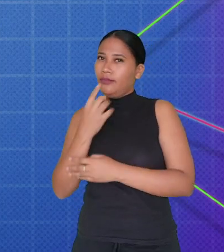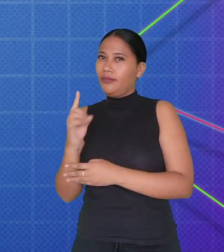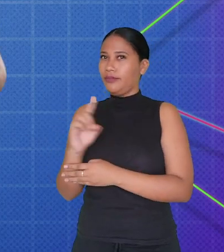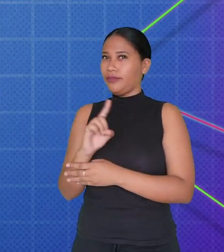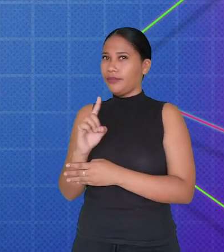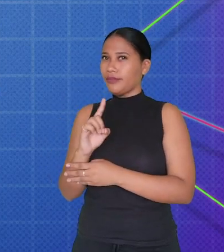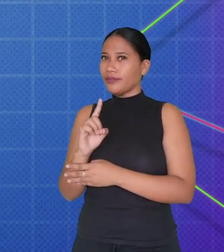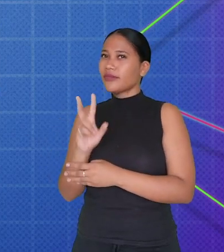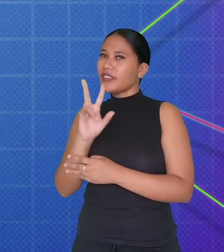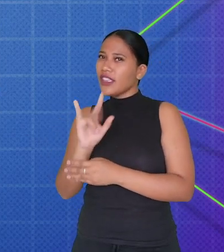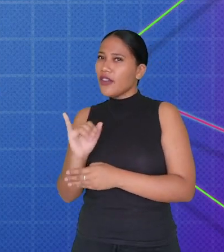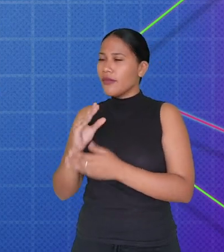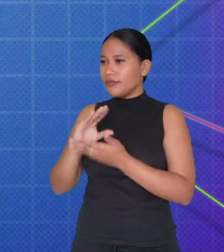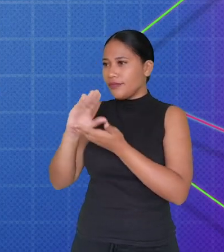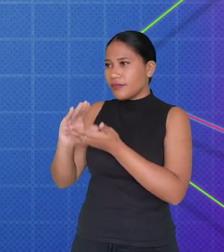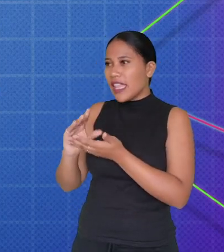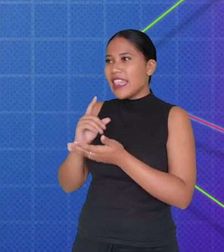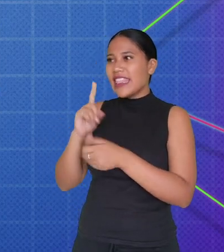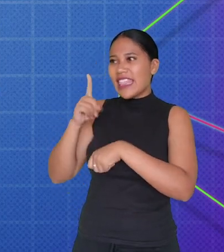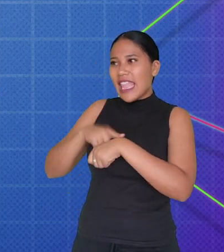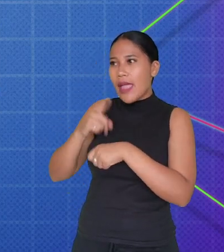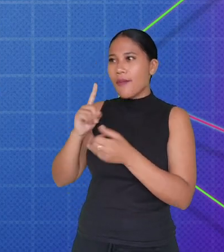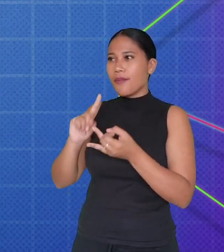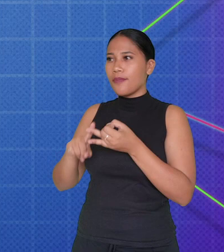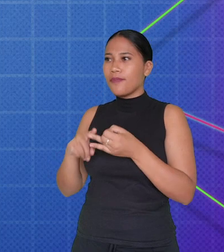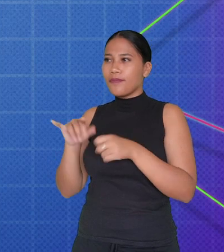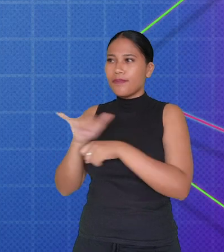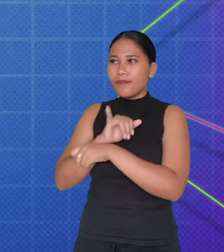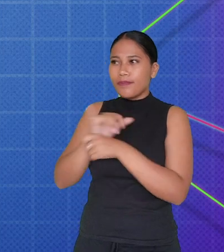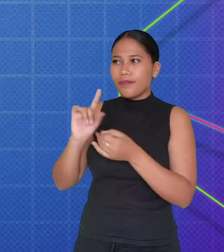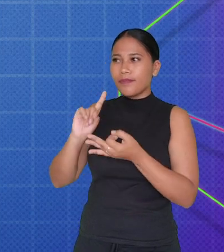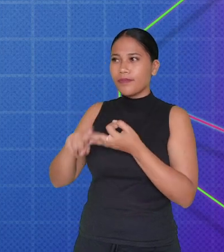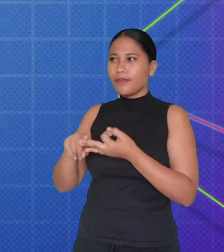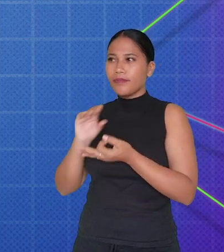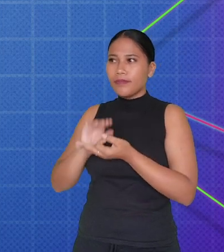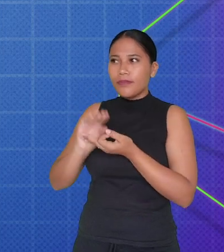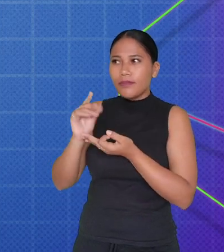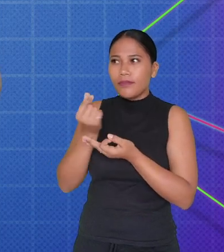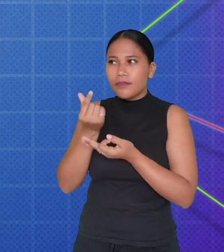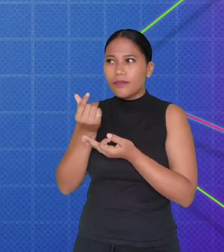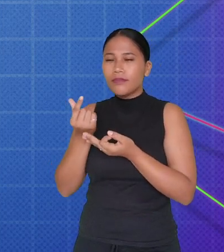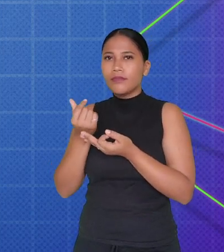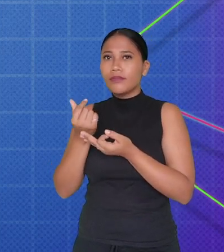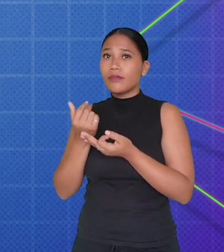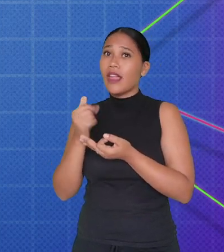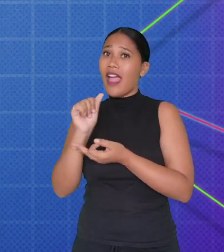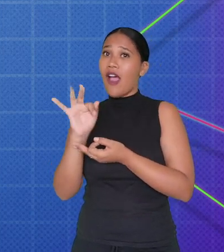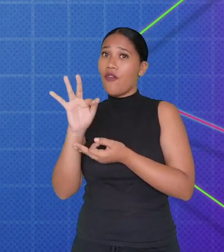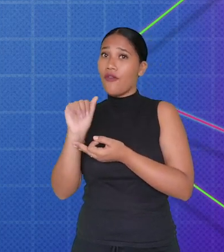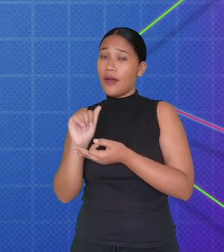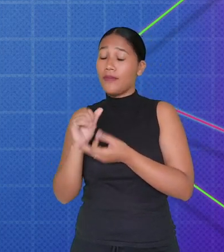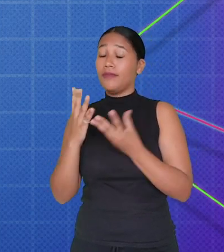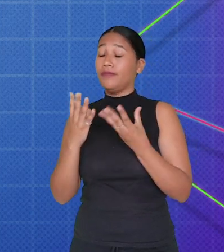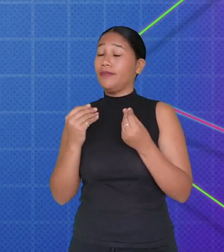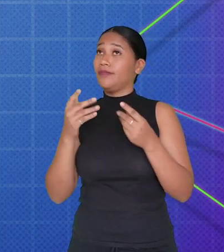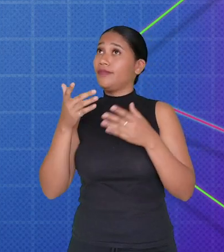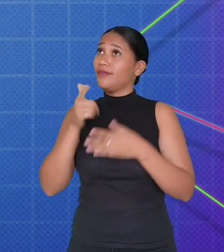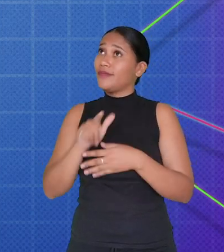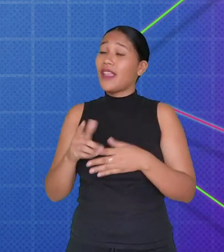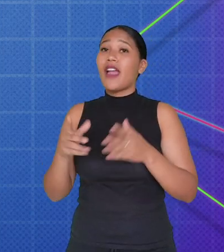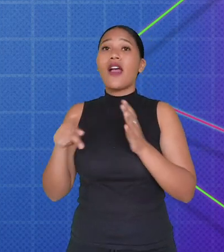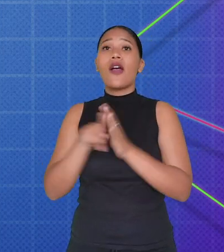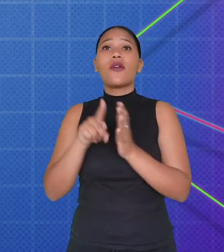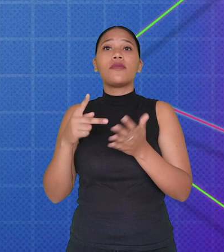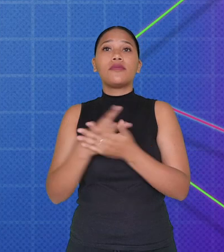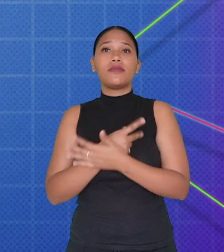é promissora e se vale a pena investir tempo e recursos no desenvolvimento do jogo durante a fase Alfa Muitas vezes os